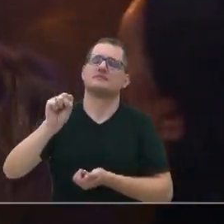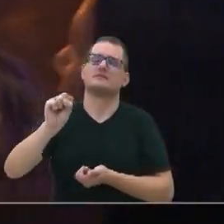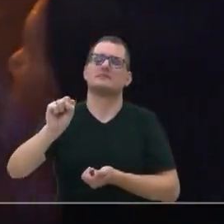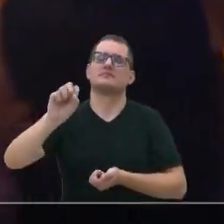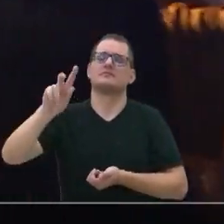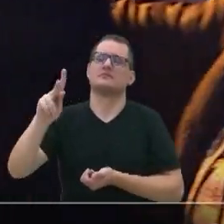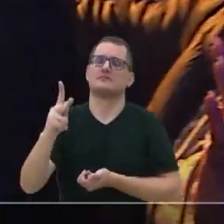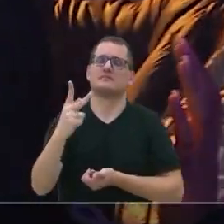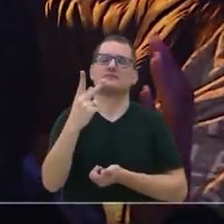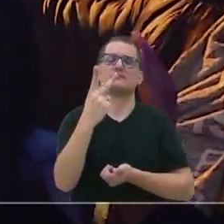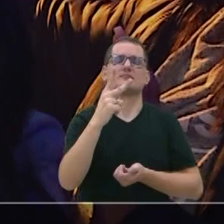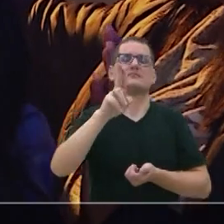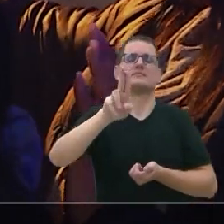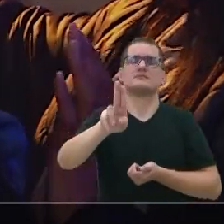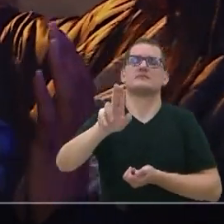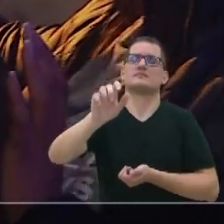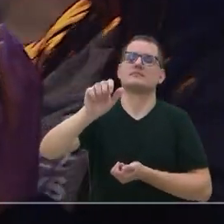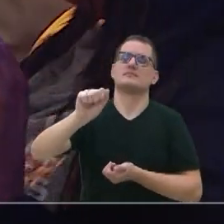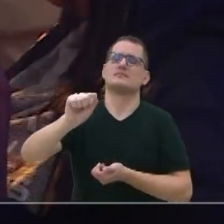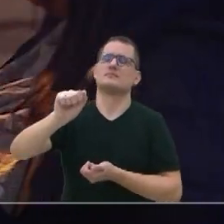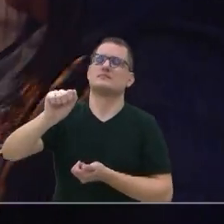Yeshua,